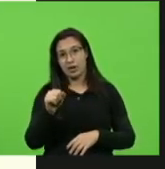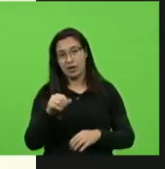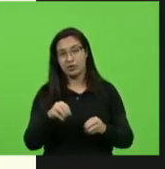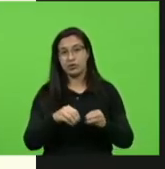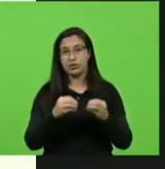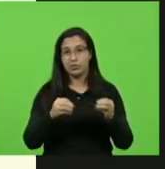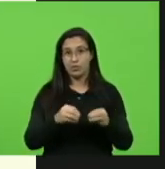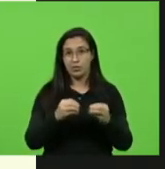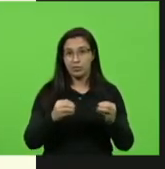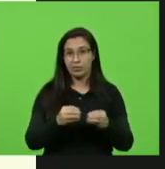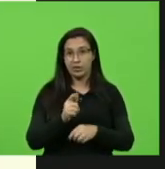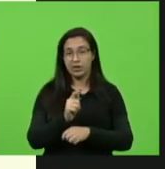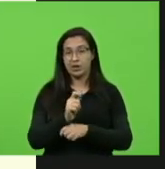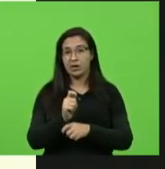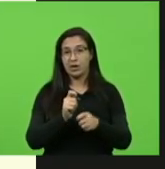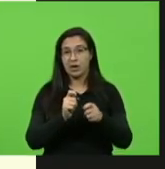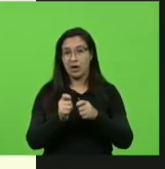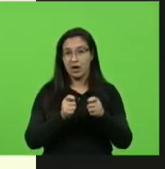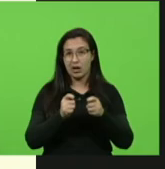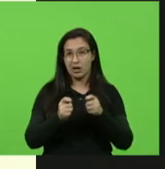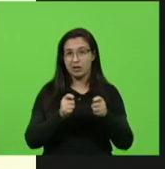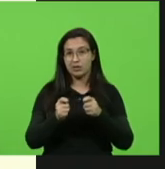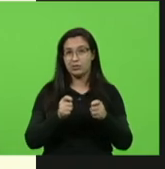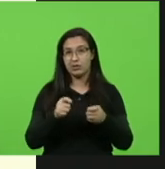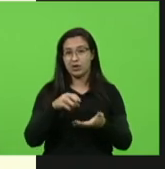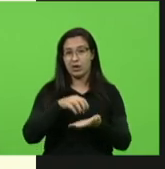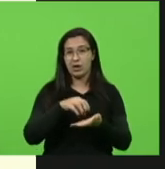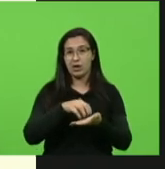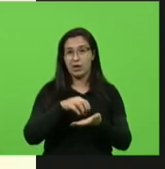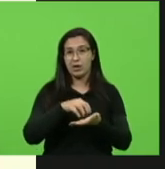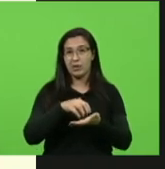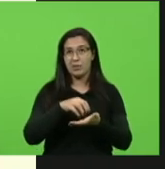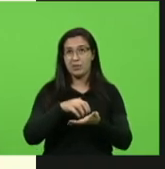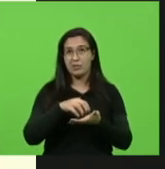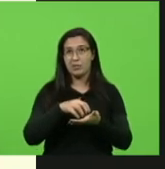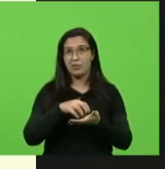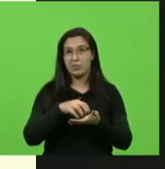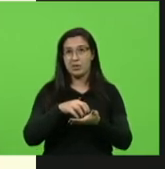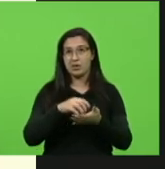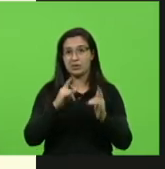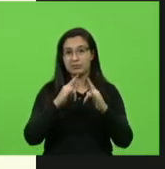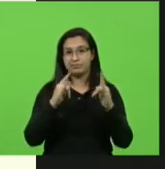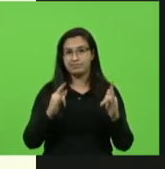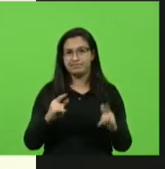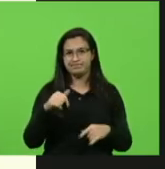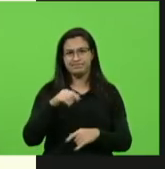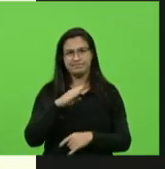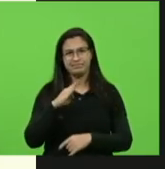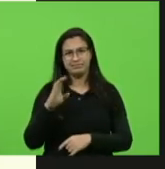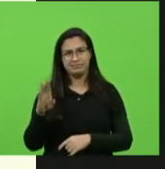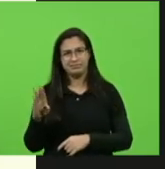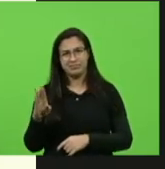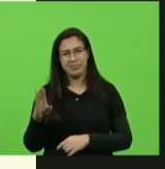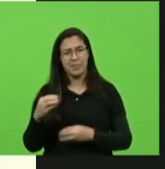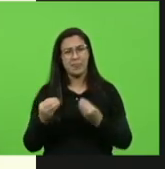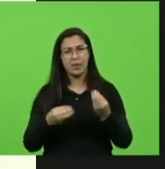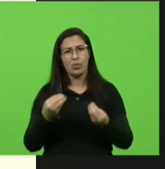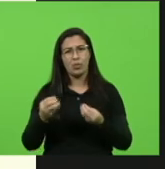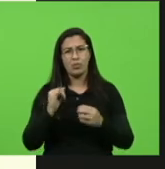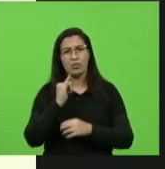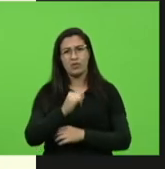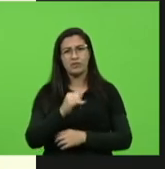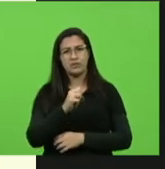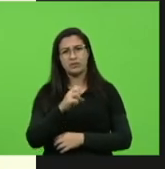e administrar uma praça que tem um quiosque aqui em Blumenau? O que nós vamos dizer para o trade catarinense? Vamos